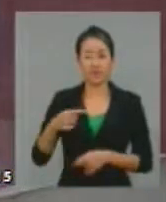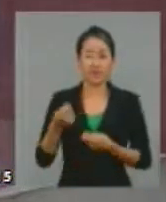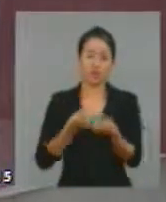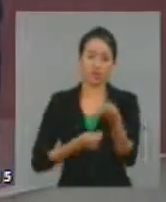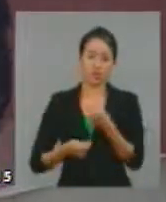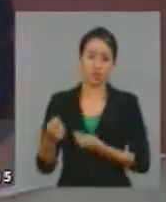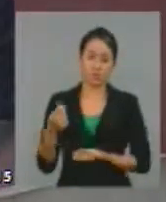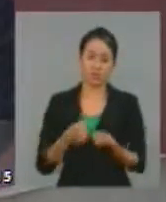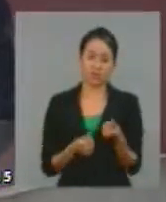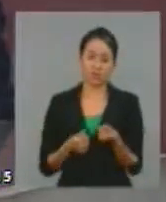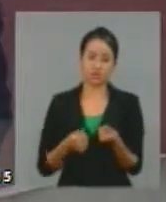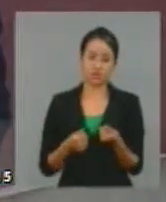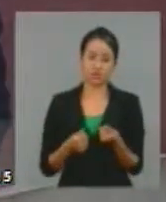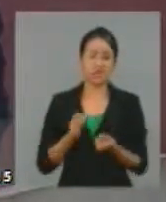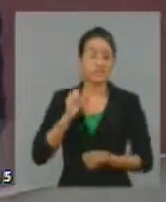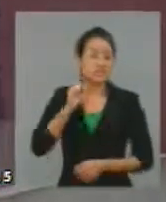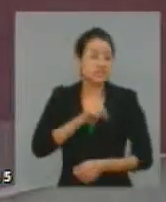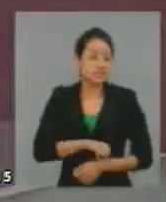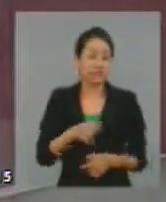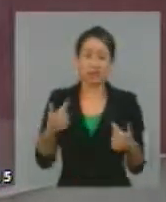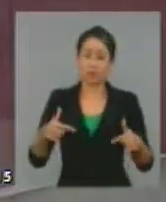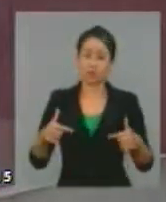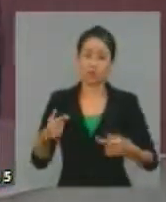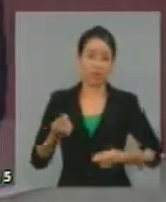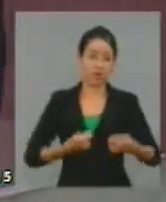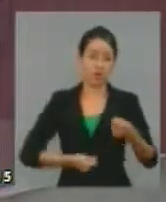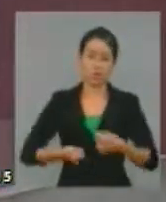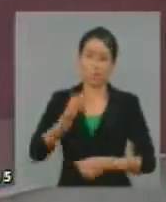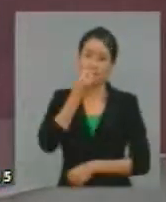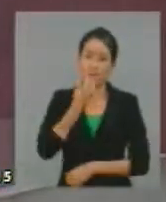econômica. Mas é ao contrário do que muita gente pensa.